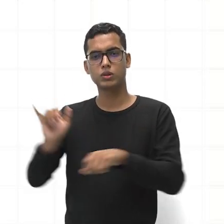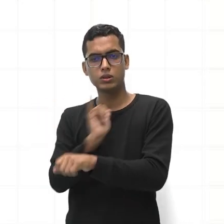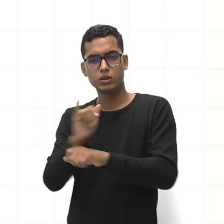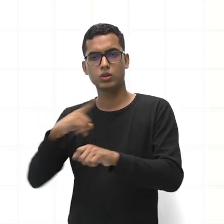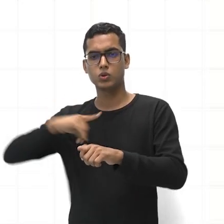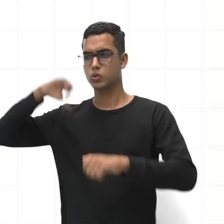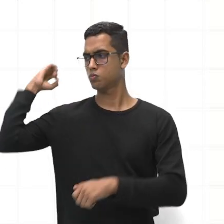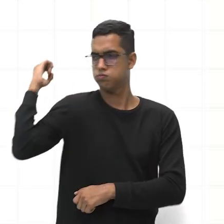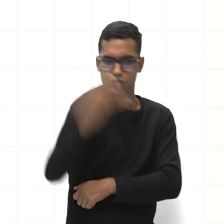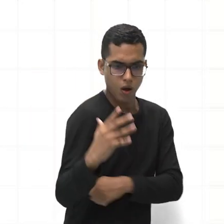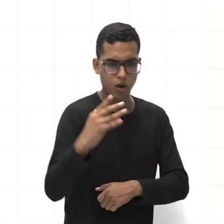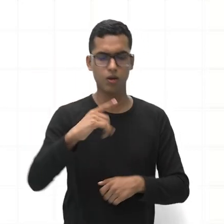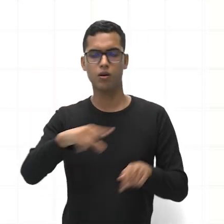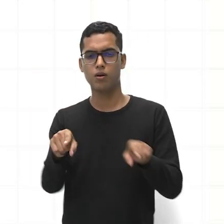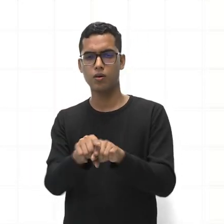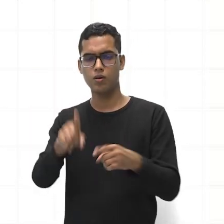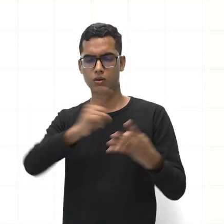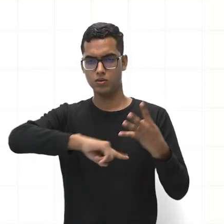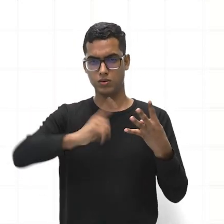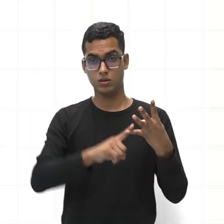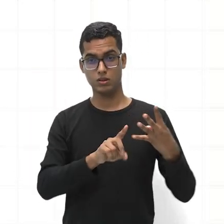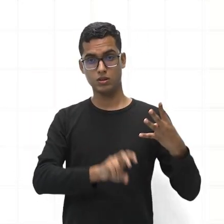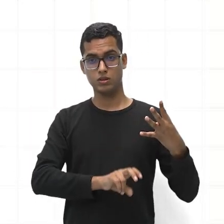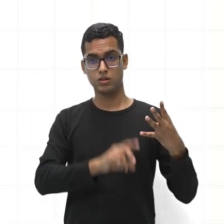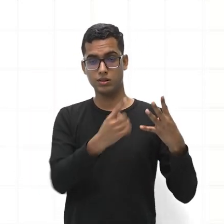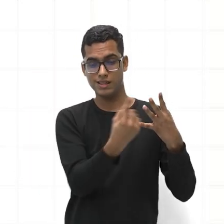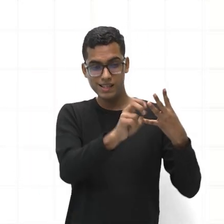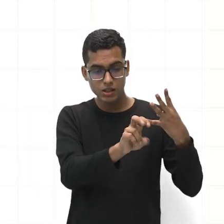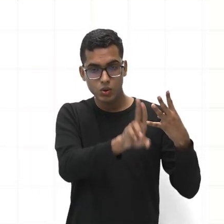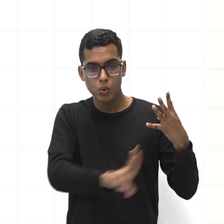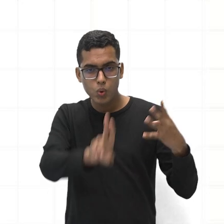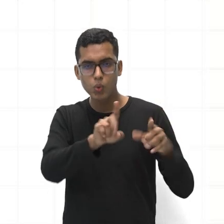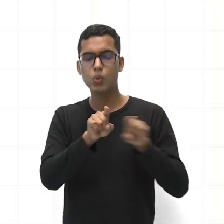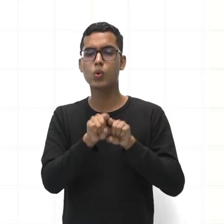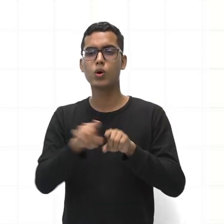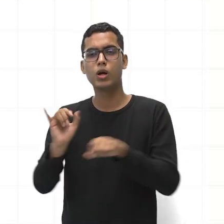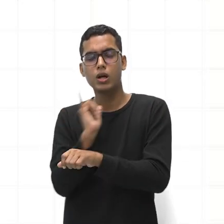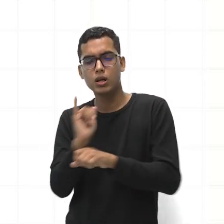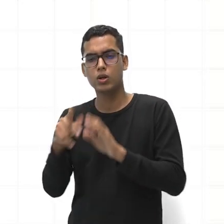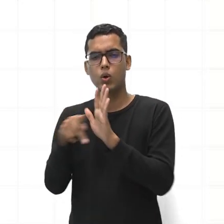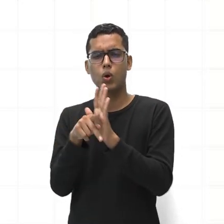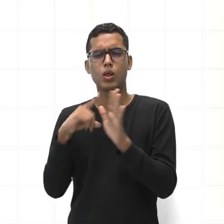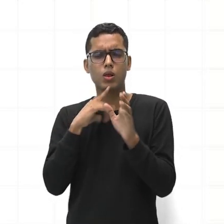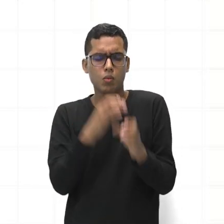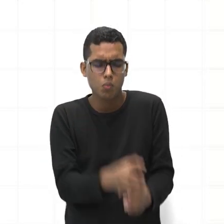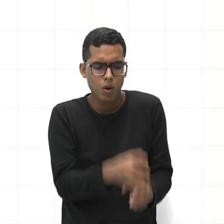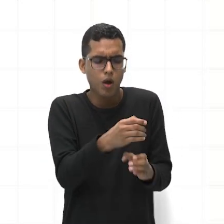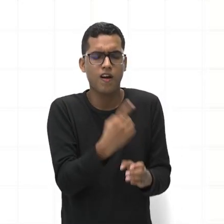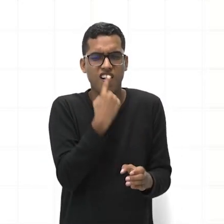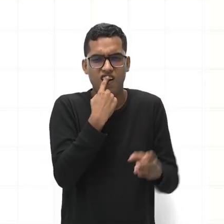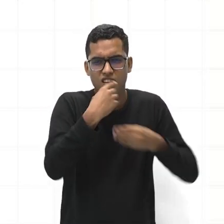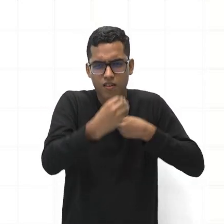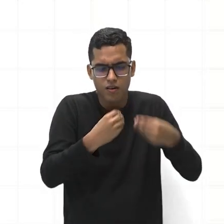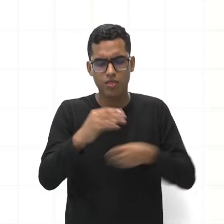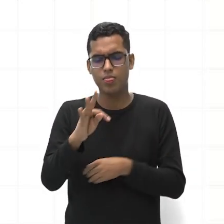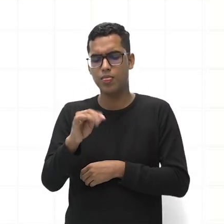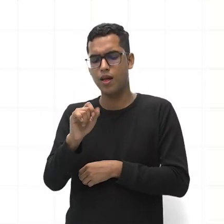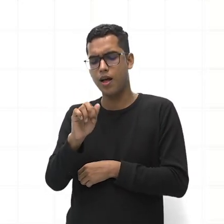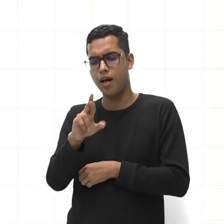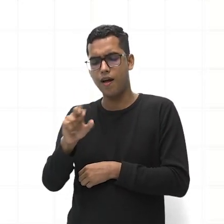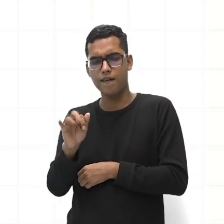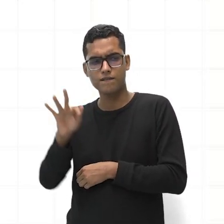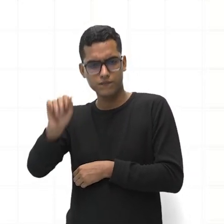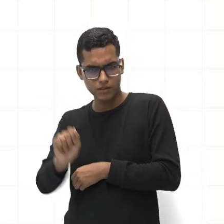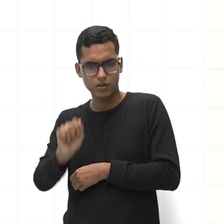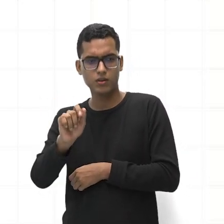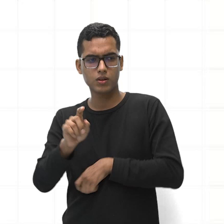Já 15 pescadores usam pesca com tarrafa. Então, gente, quando a gente observa um indicador visual, né, a gente